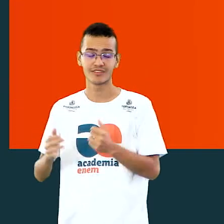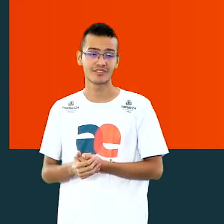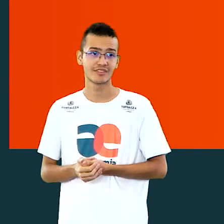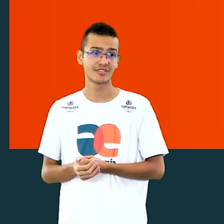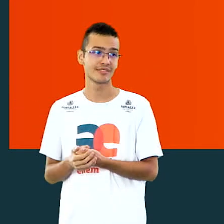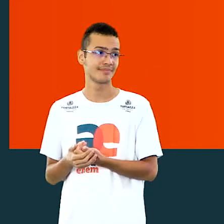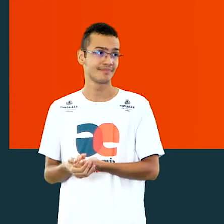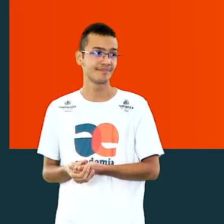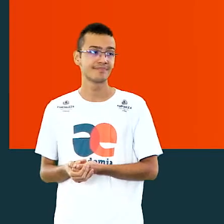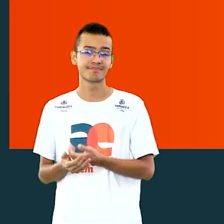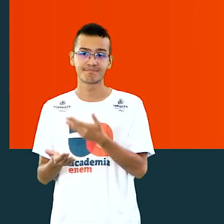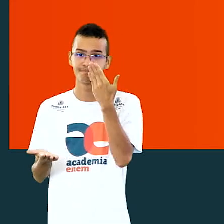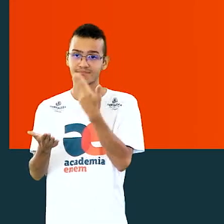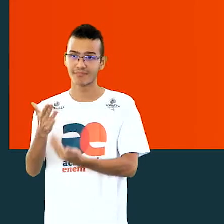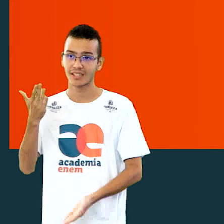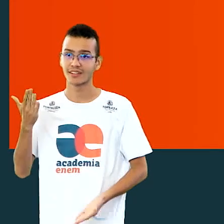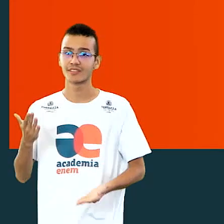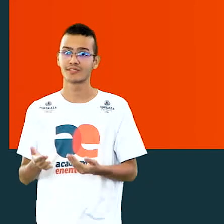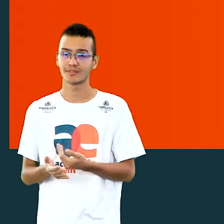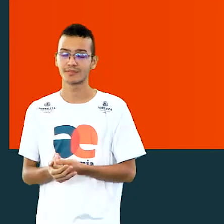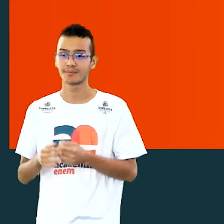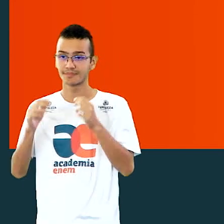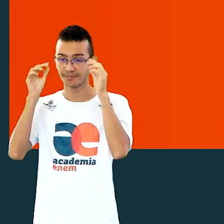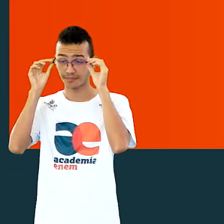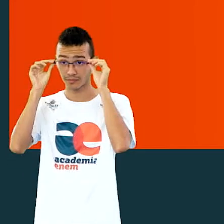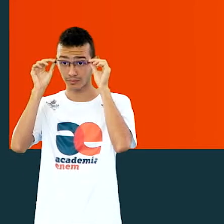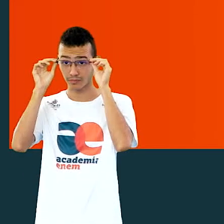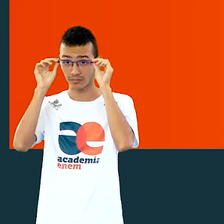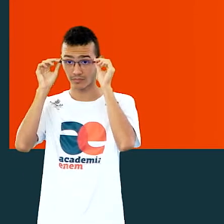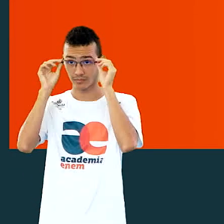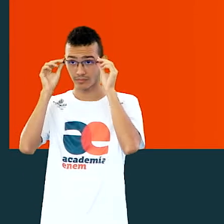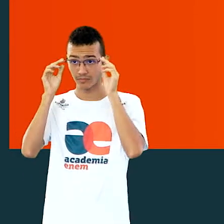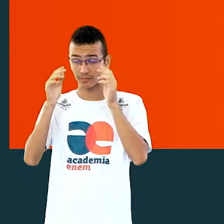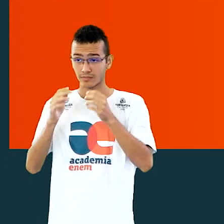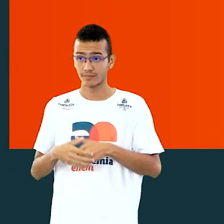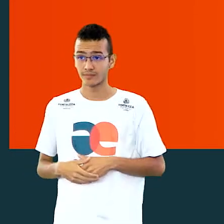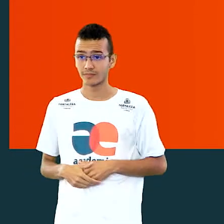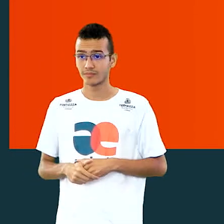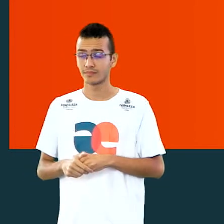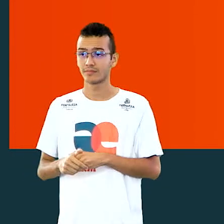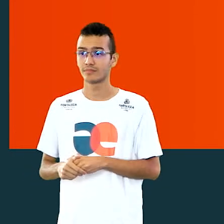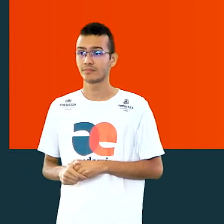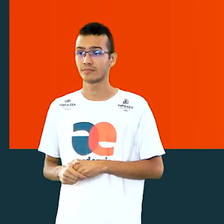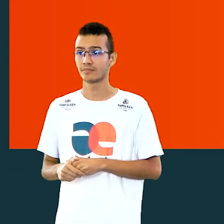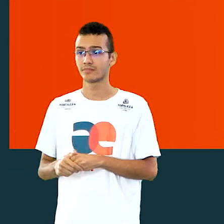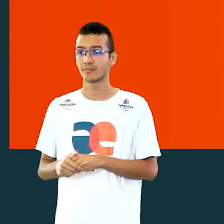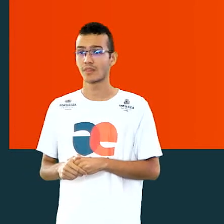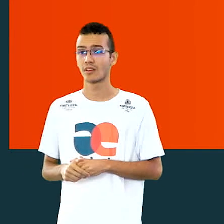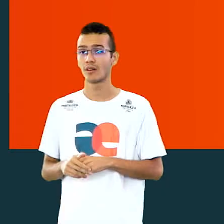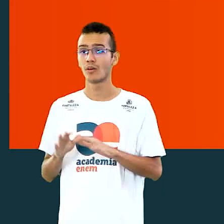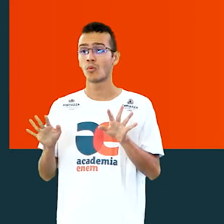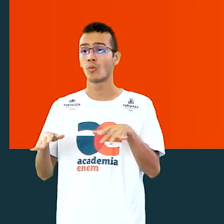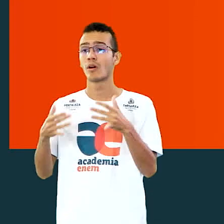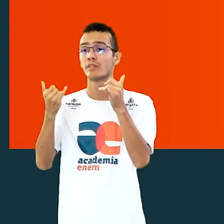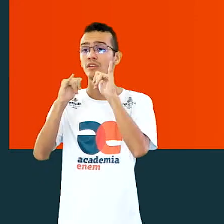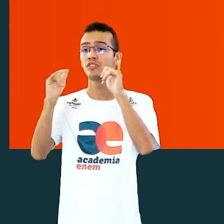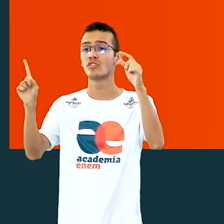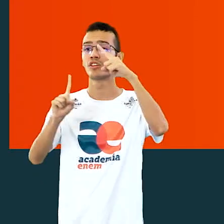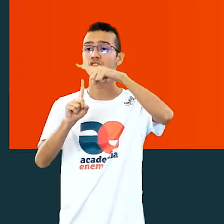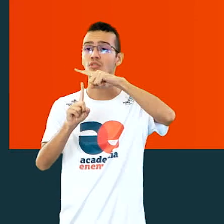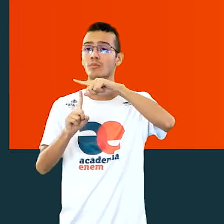não, parceiro. Vocês querem entender como é consumo? É assim, que tipo de energia nós temos na nossa rede